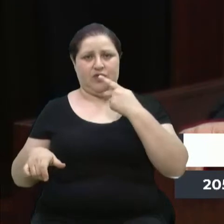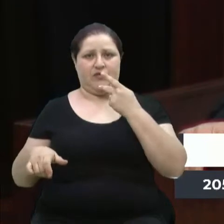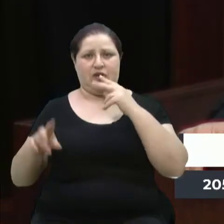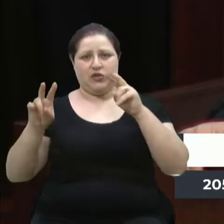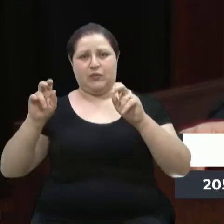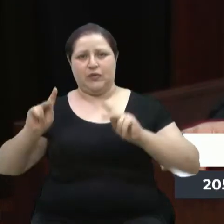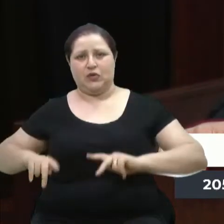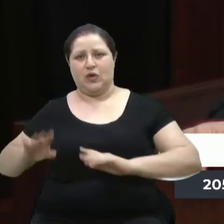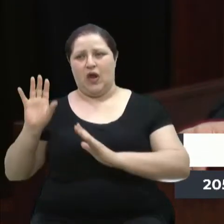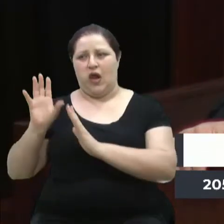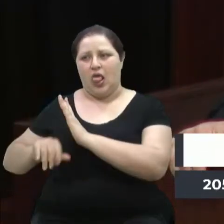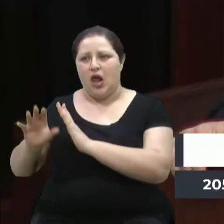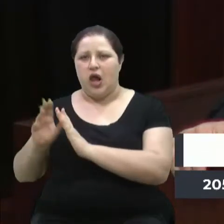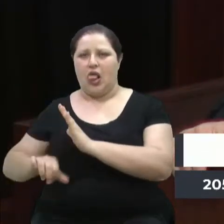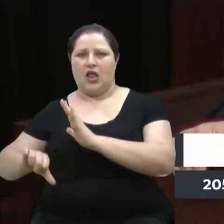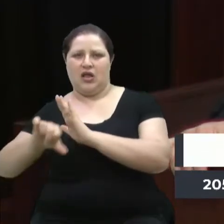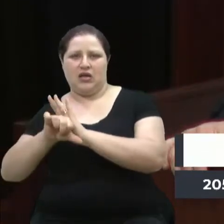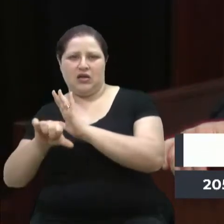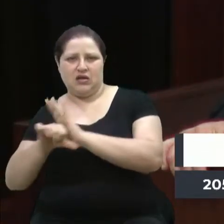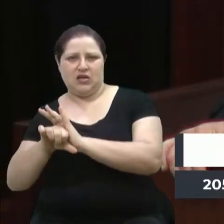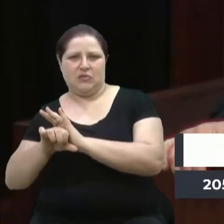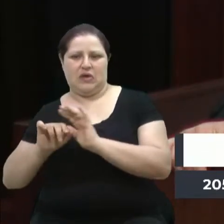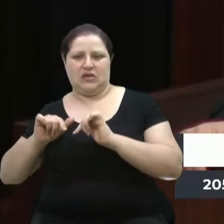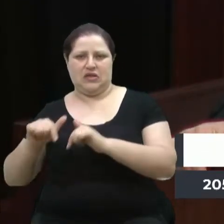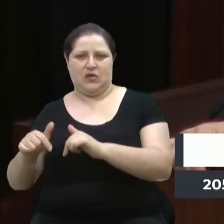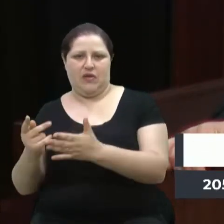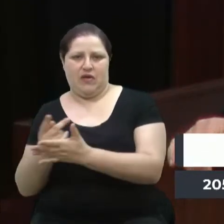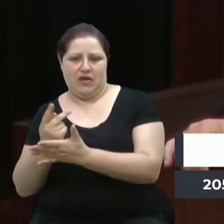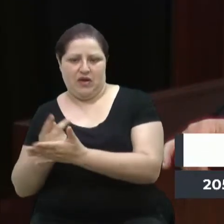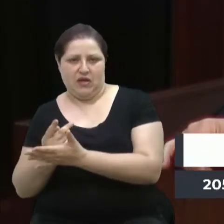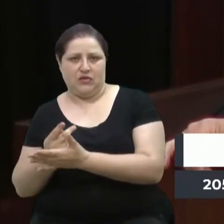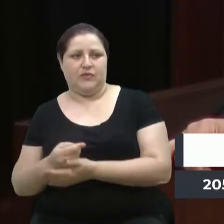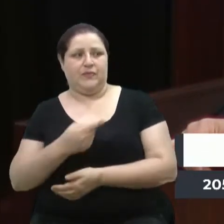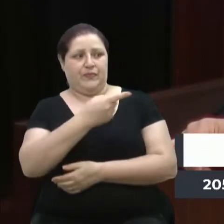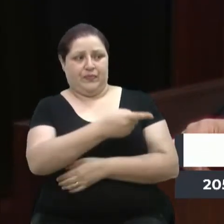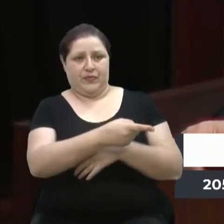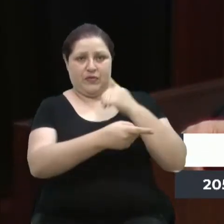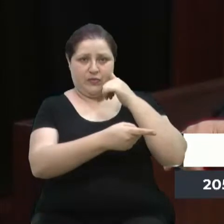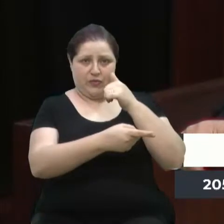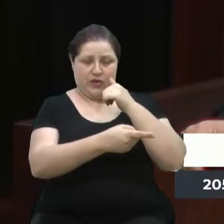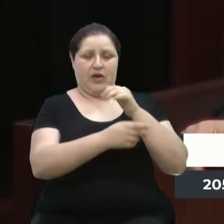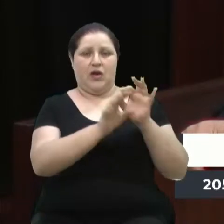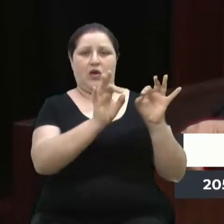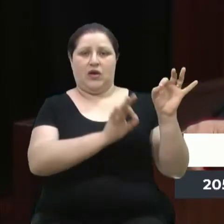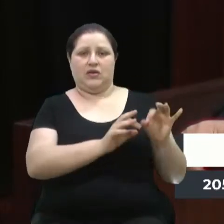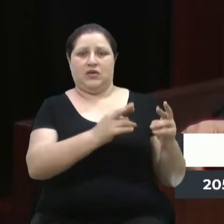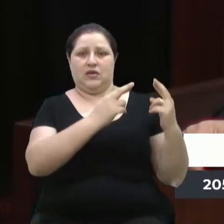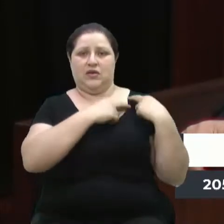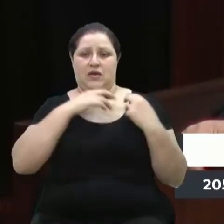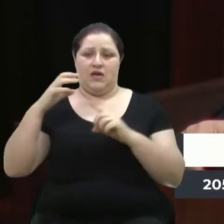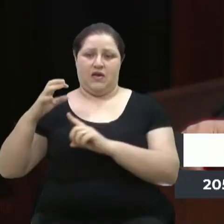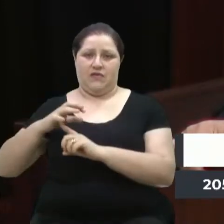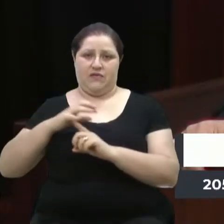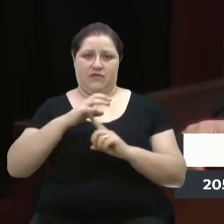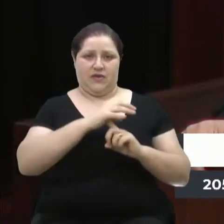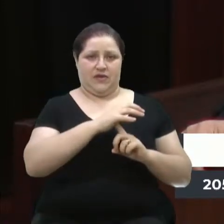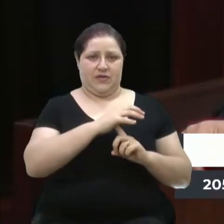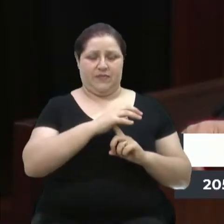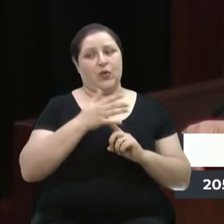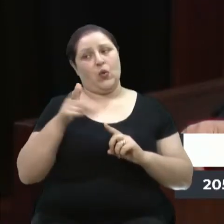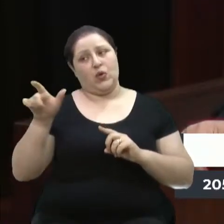marginais estão fazendo atitude erro não sei enfim ela é organizadora dos feirantes não foi fala do senhor foi falando